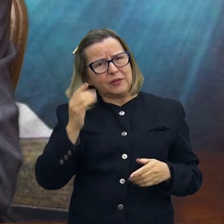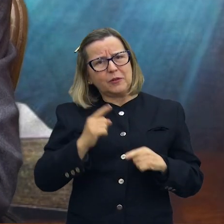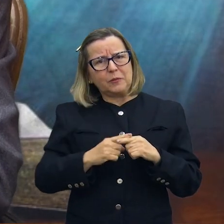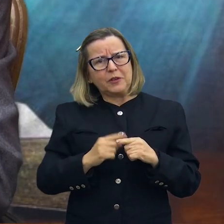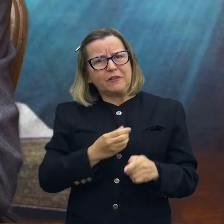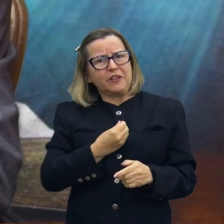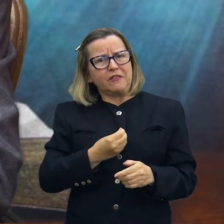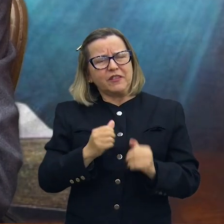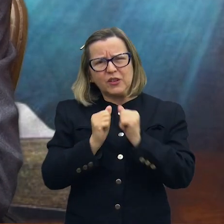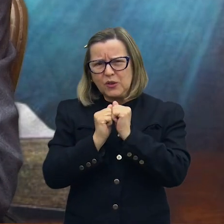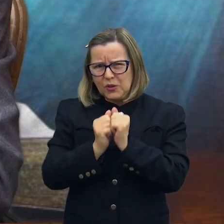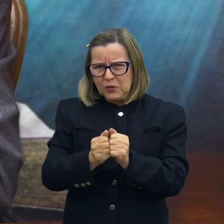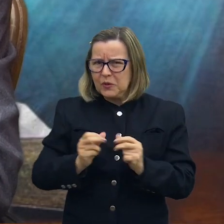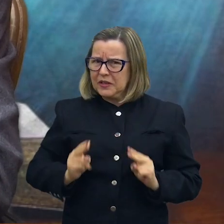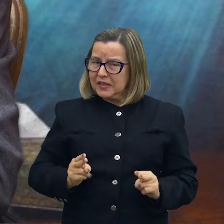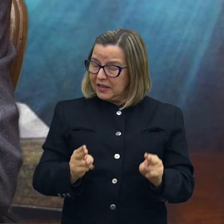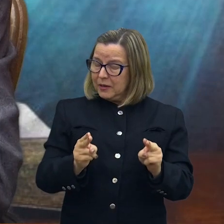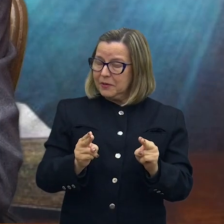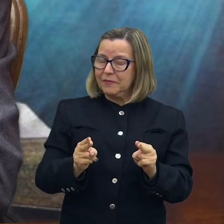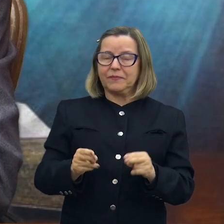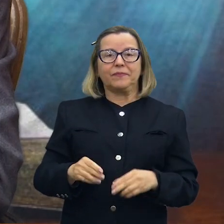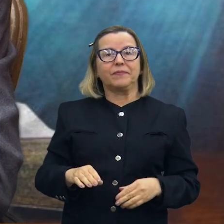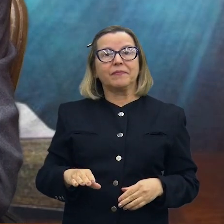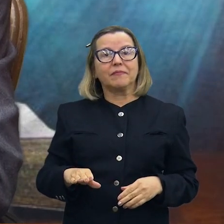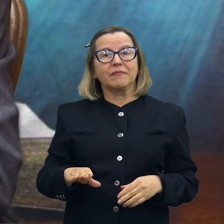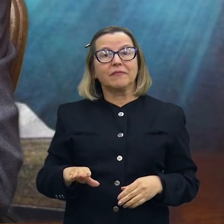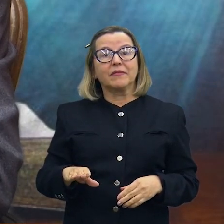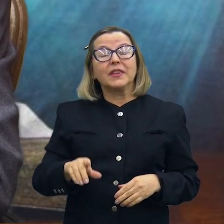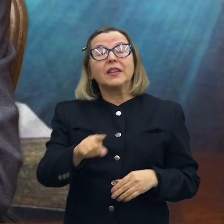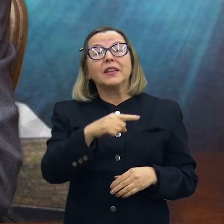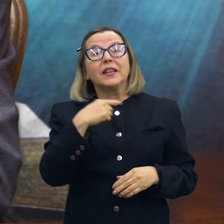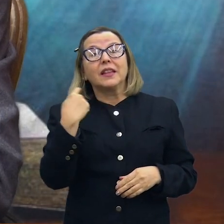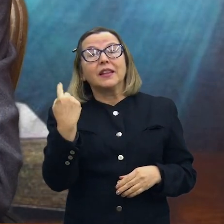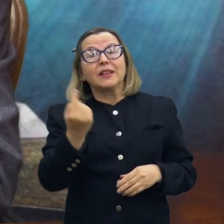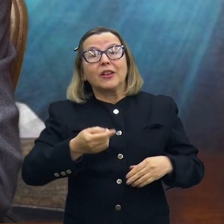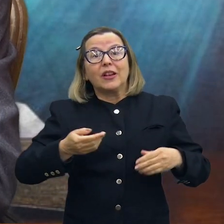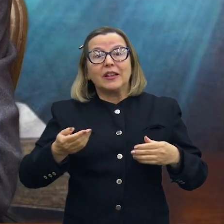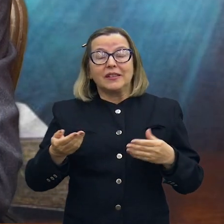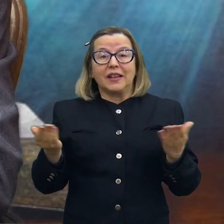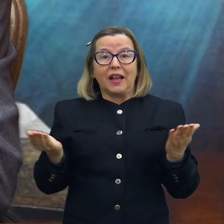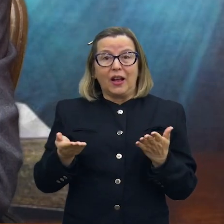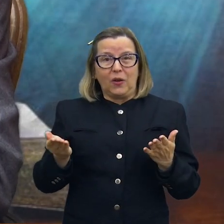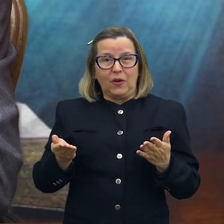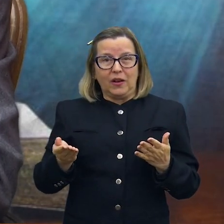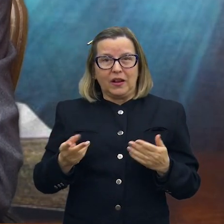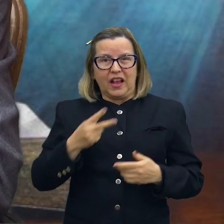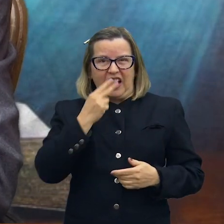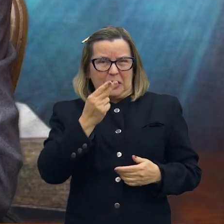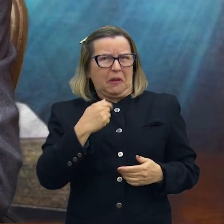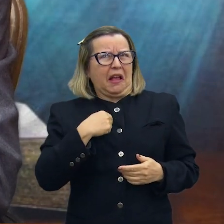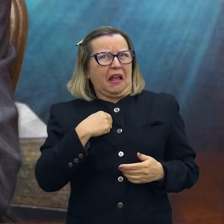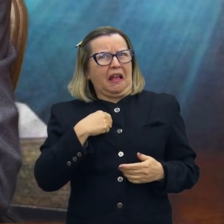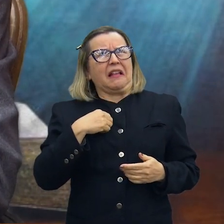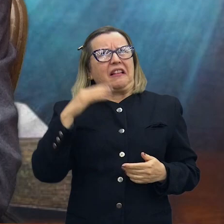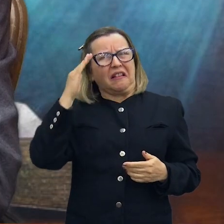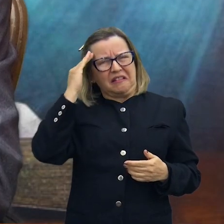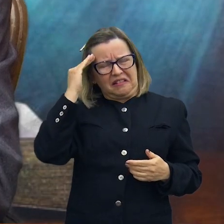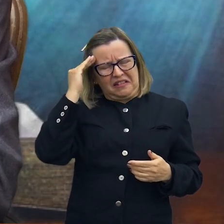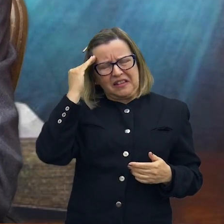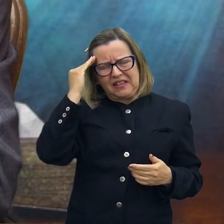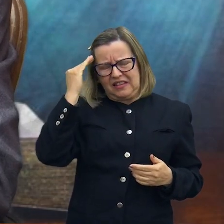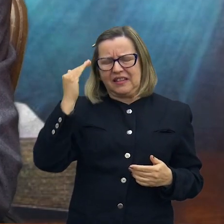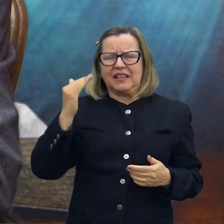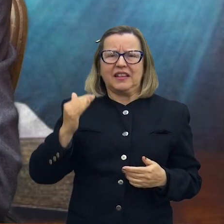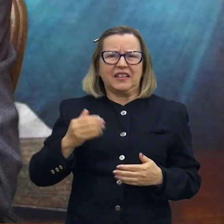Por que nós agora, às vezes, nos achamos muitos sabidões e achamos que